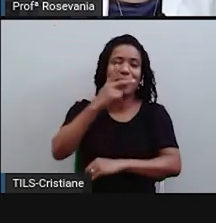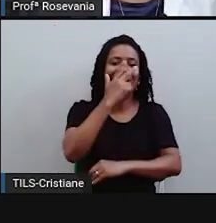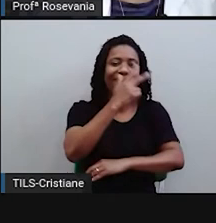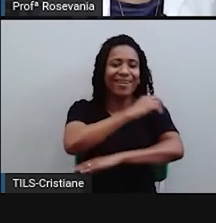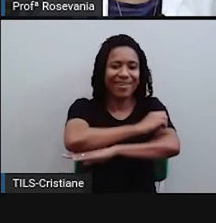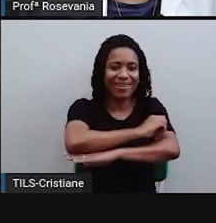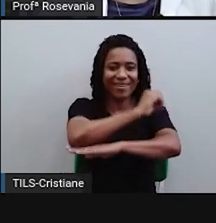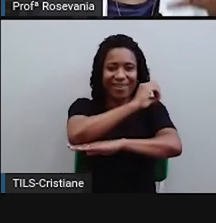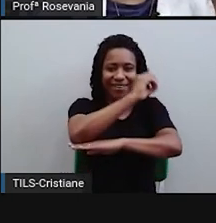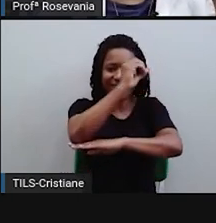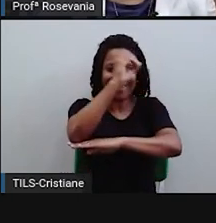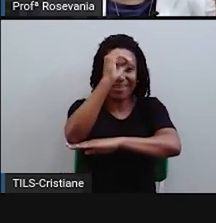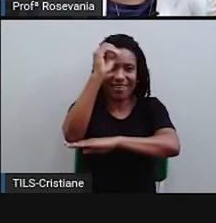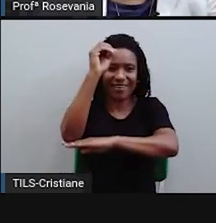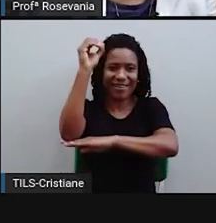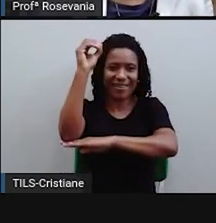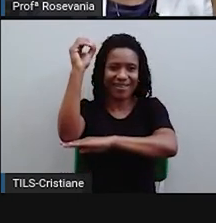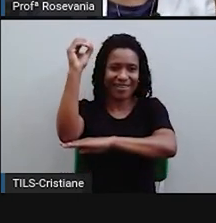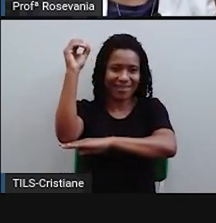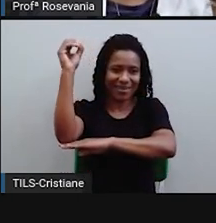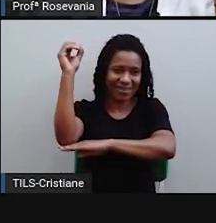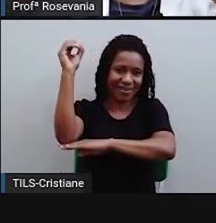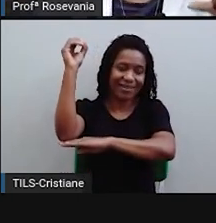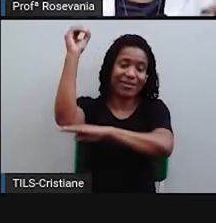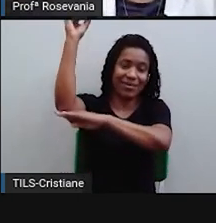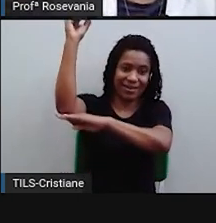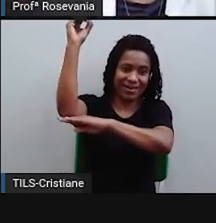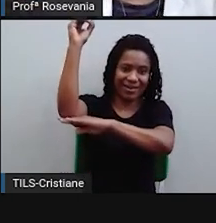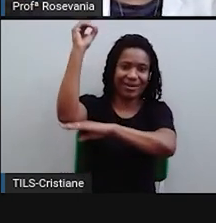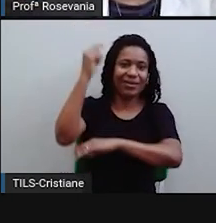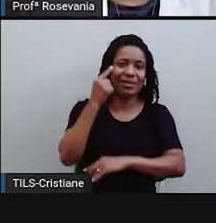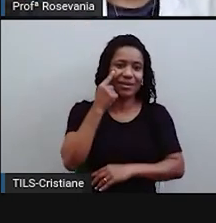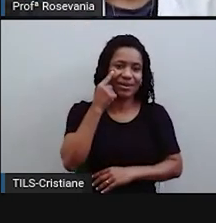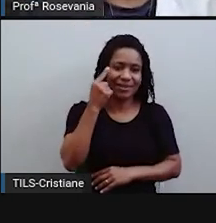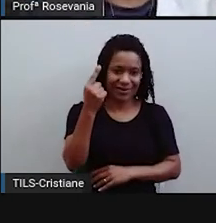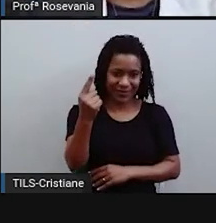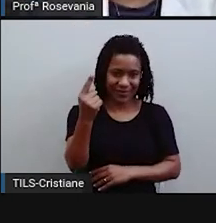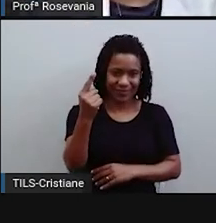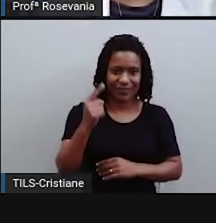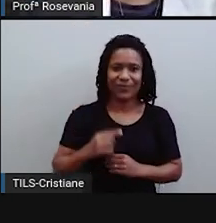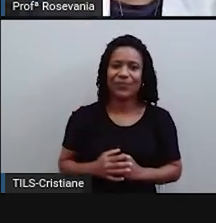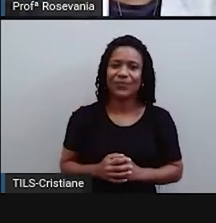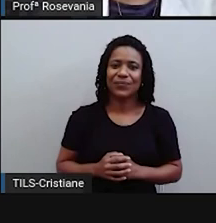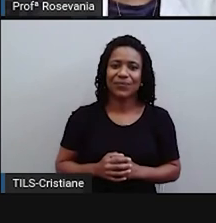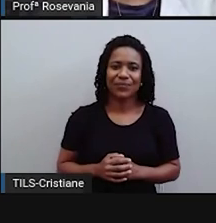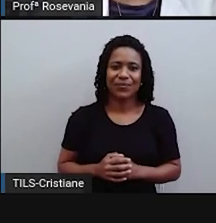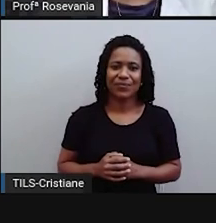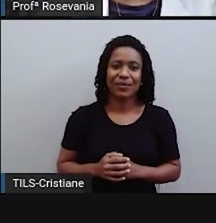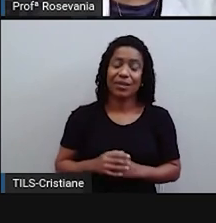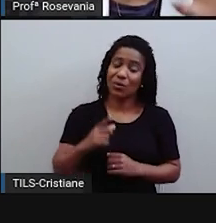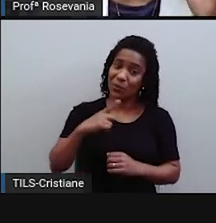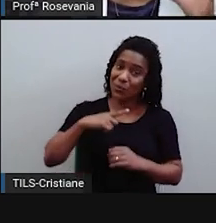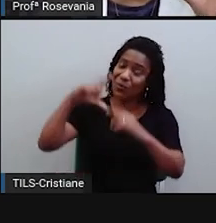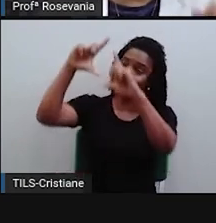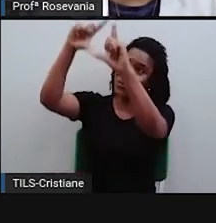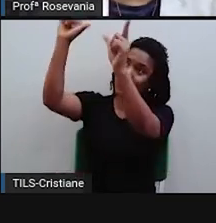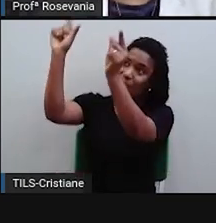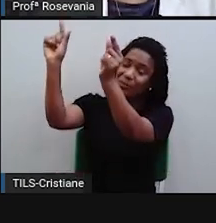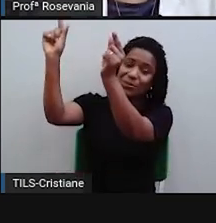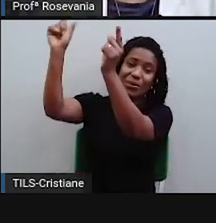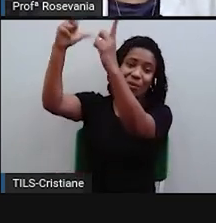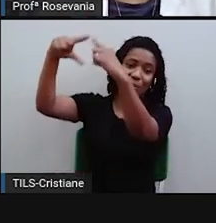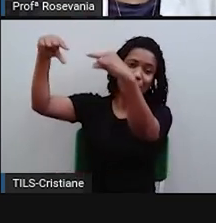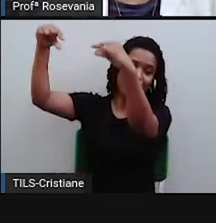crescente, quando a gente tem a questãozinha, né, do C e o C invertido no minguante. Só para vocês entenderem e poder